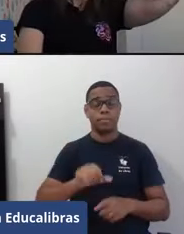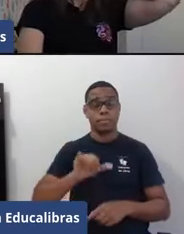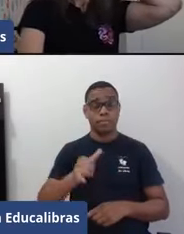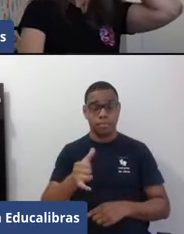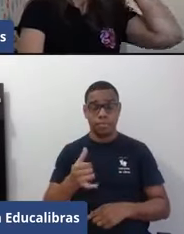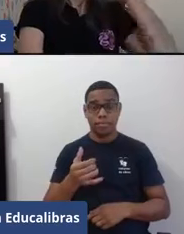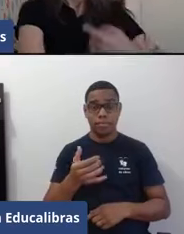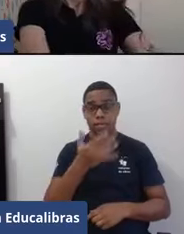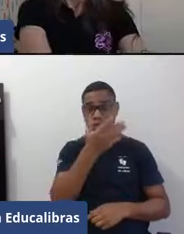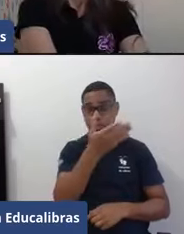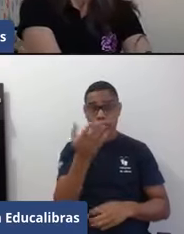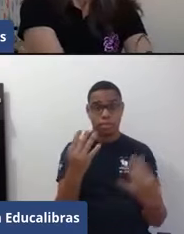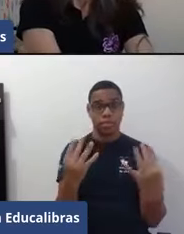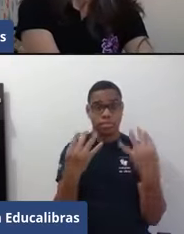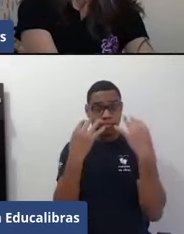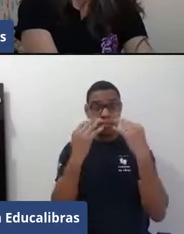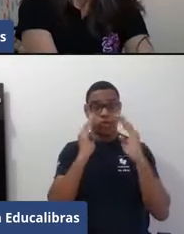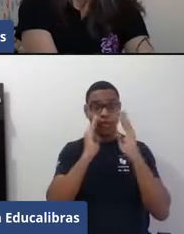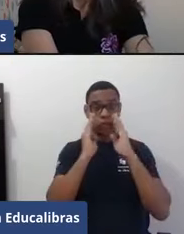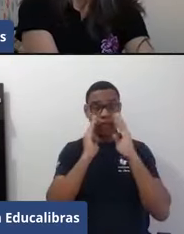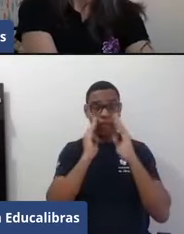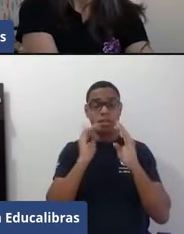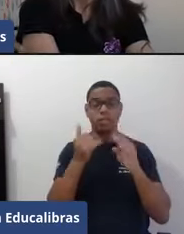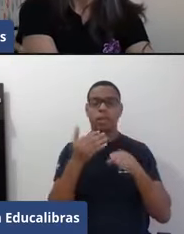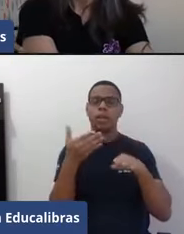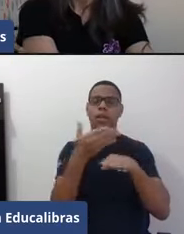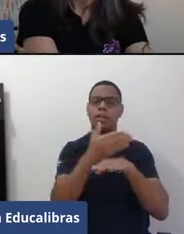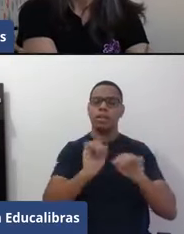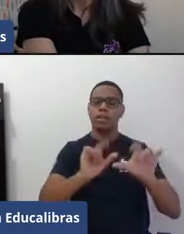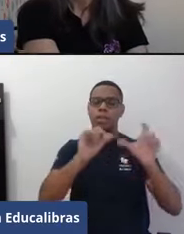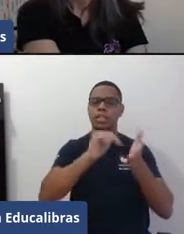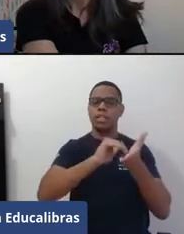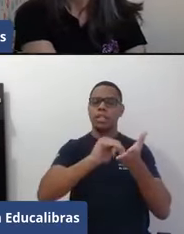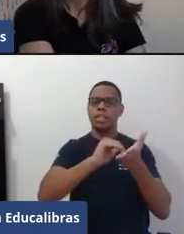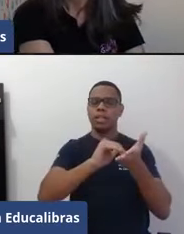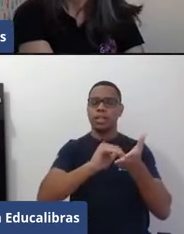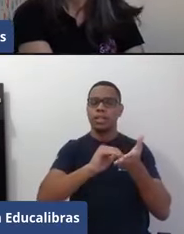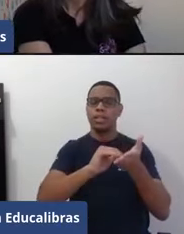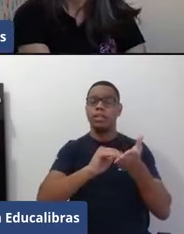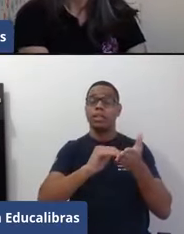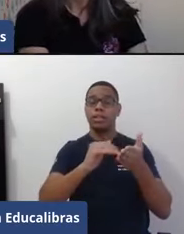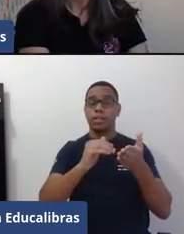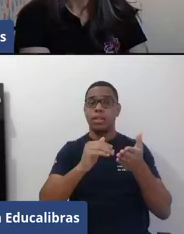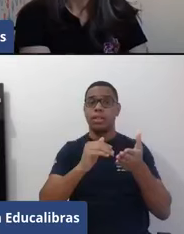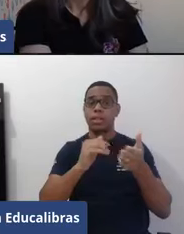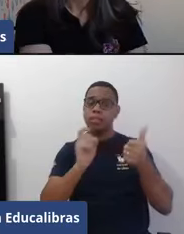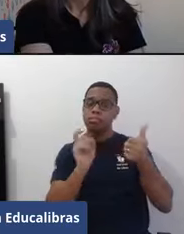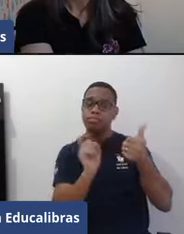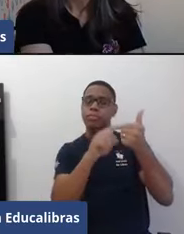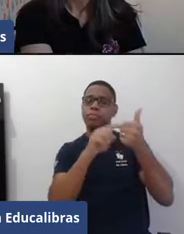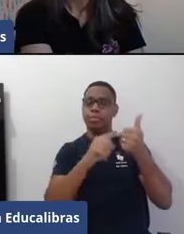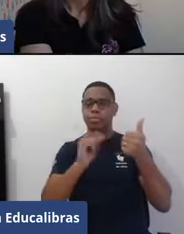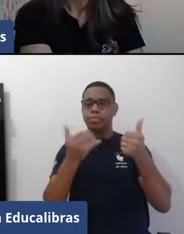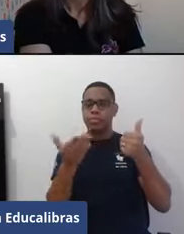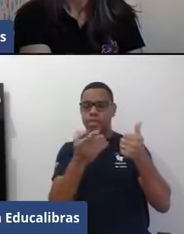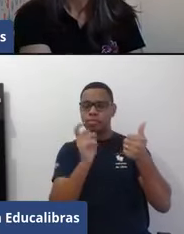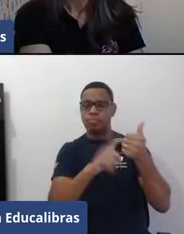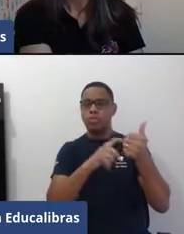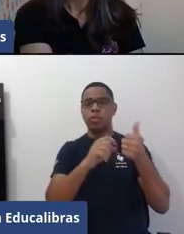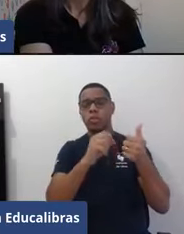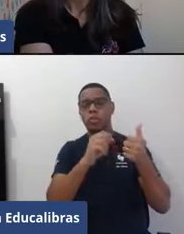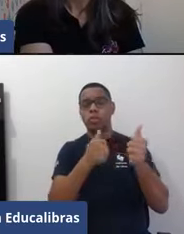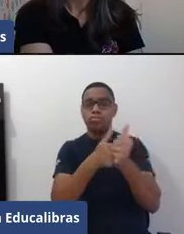nos assistindo, já que está no Facebook, vá até a página da Secretaria e dê um like lá, um seguir. Nós estamos